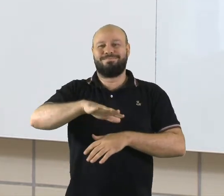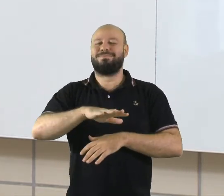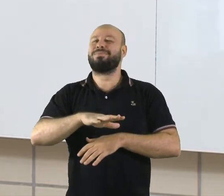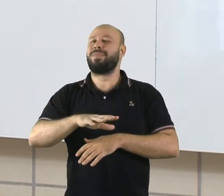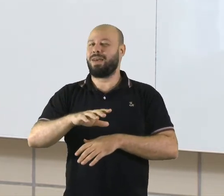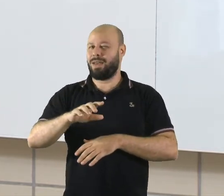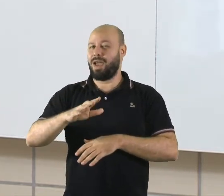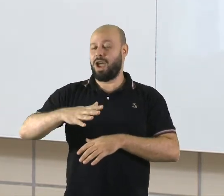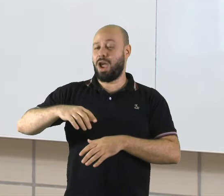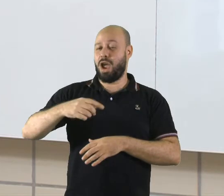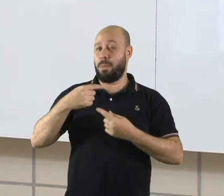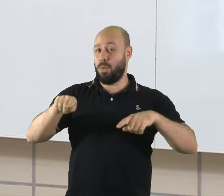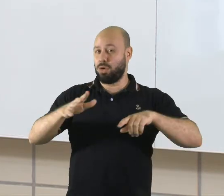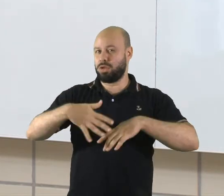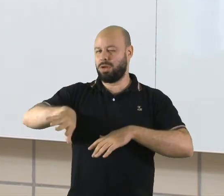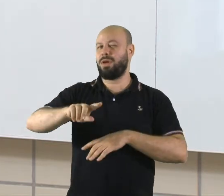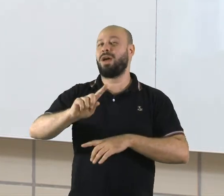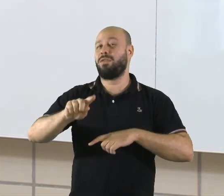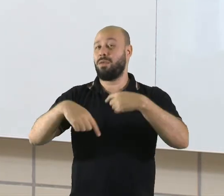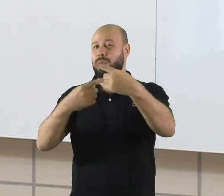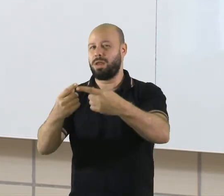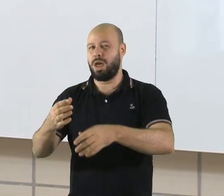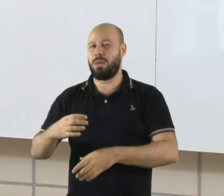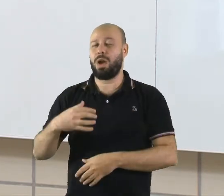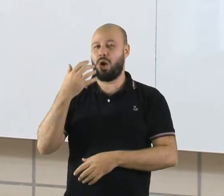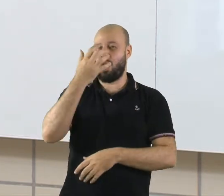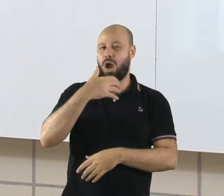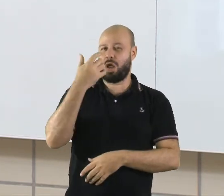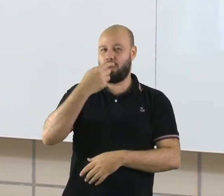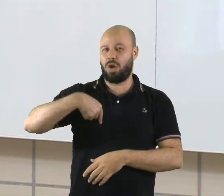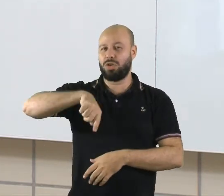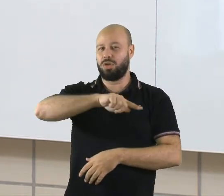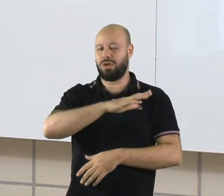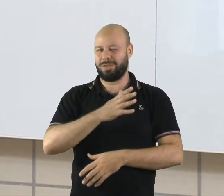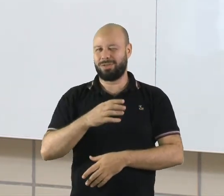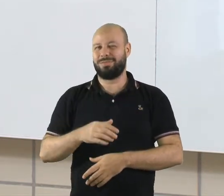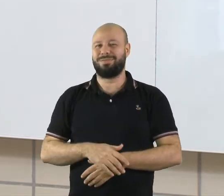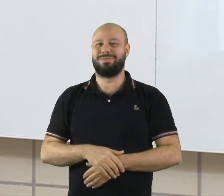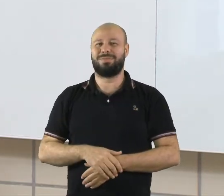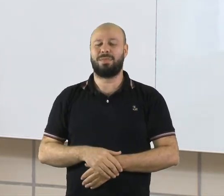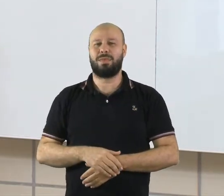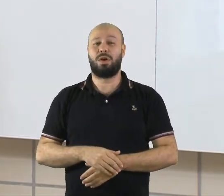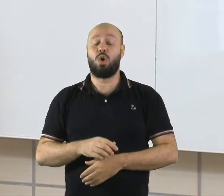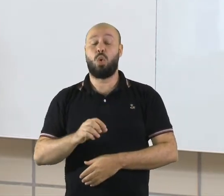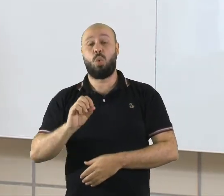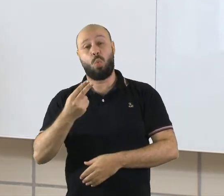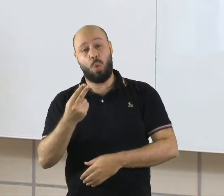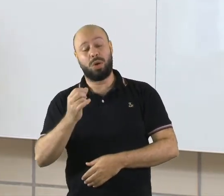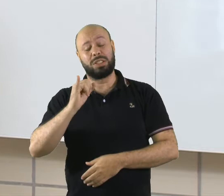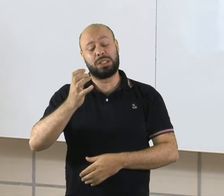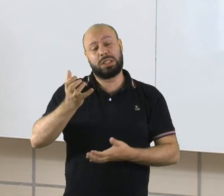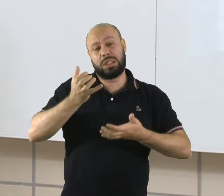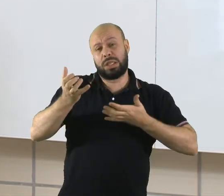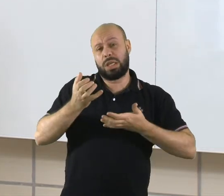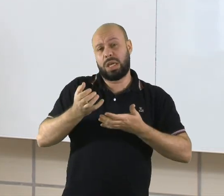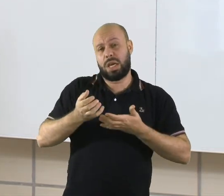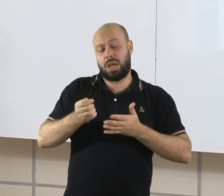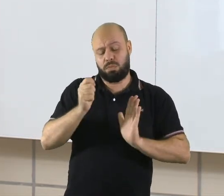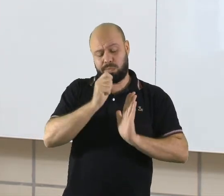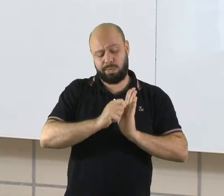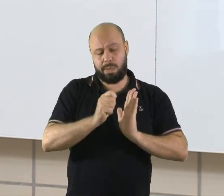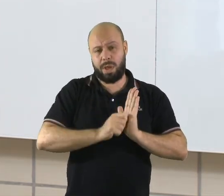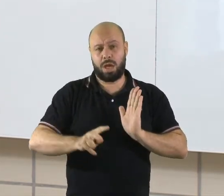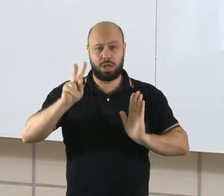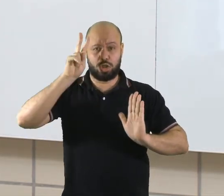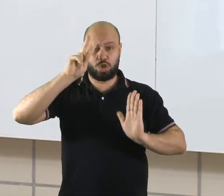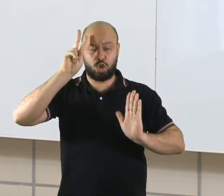trabalhar sobre isso, sobre os cantores da nossa região. Ou, se você quiser falar também da história do